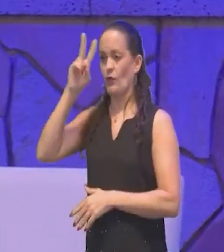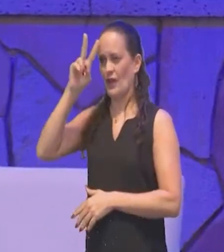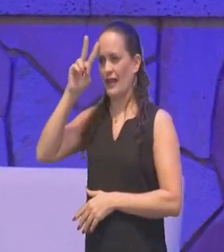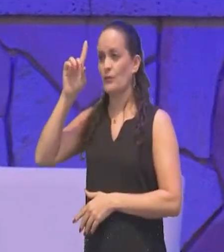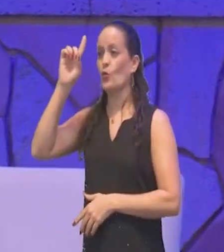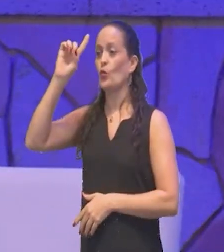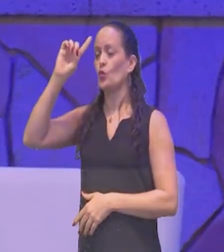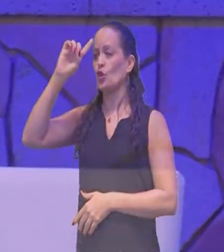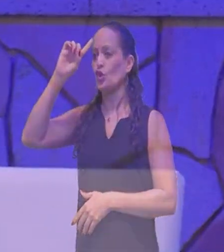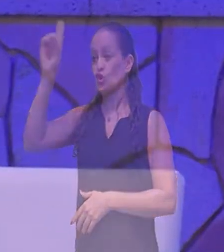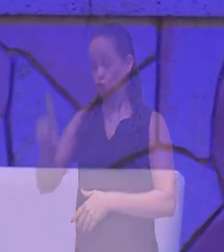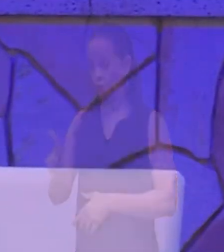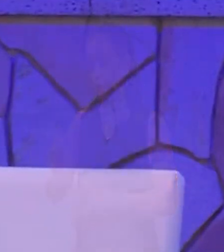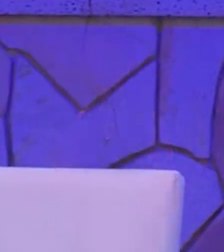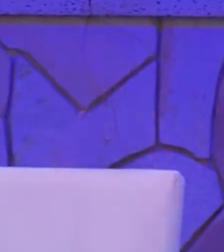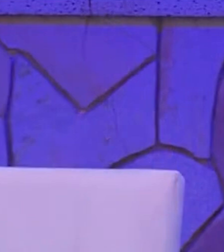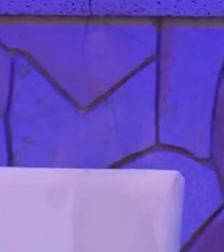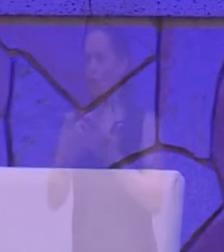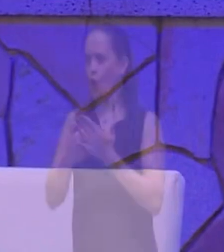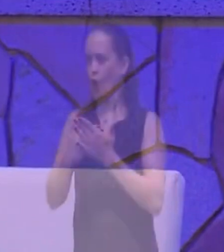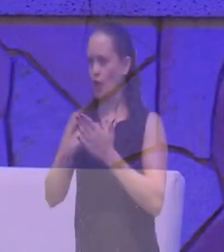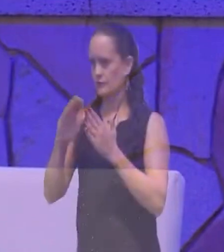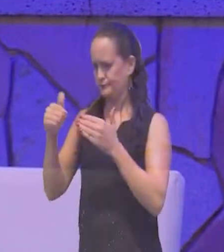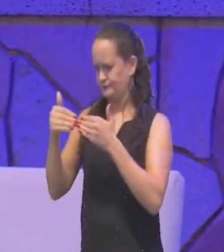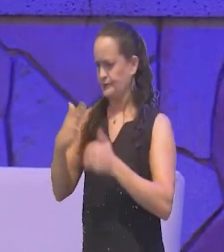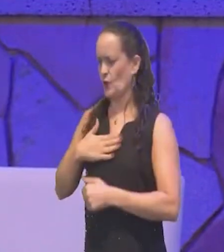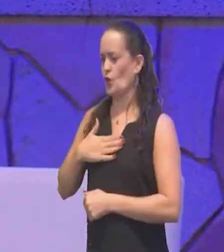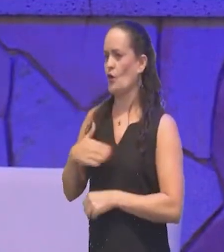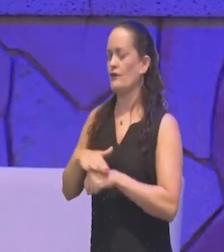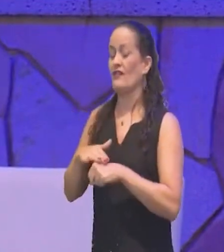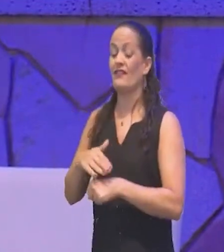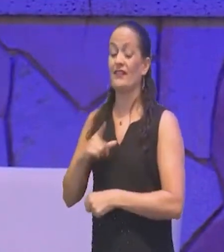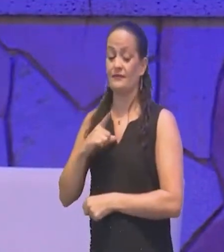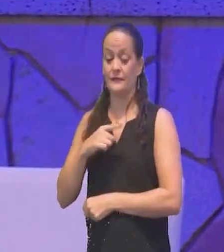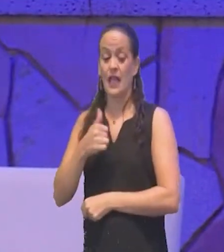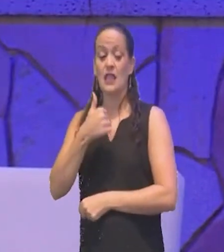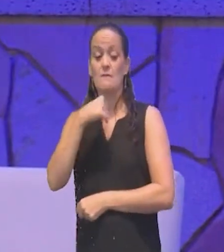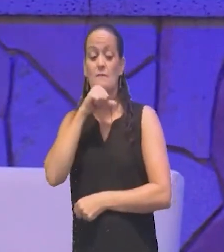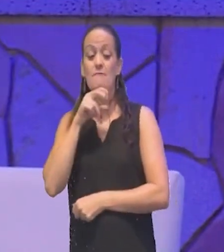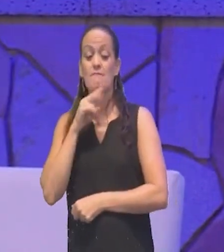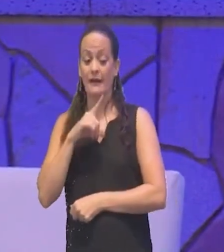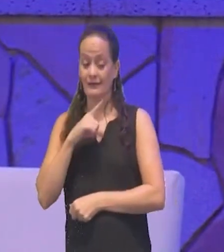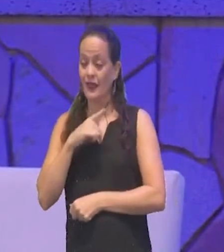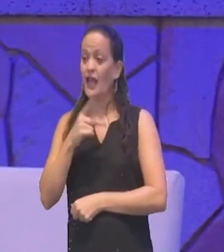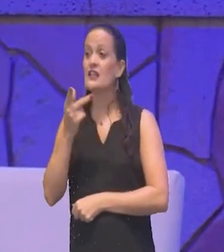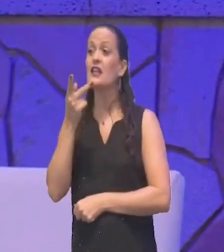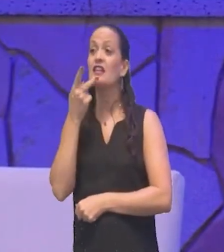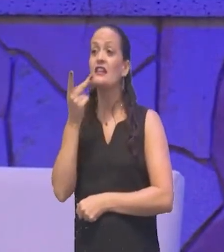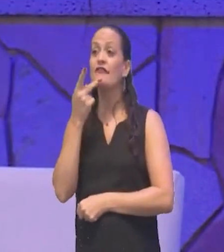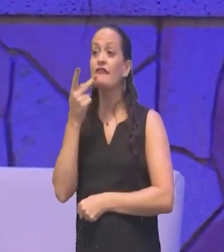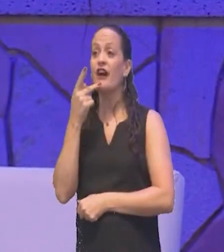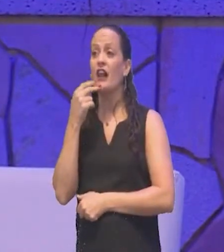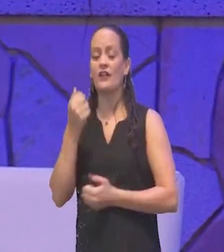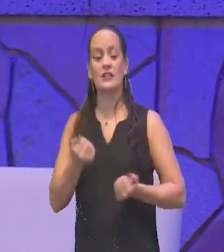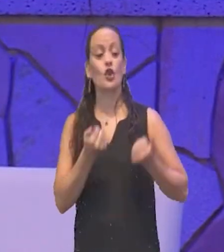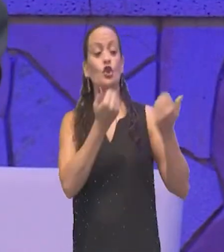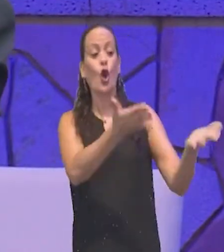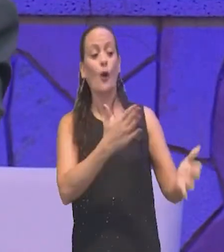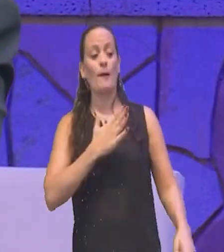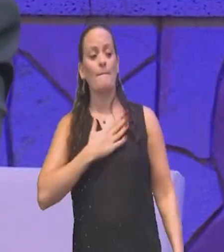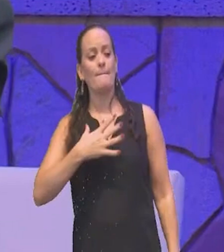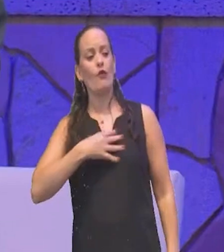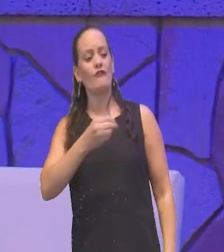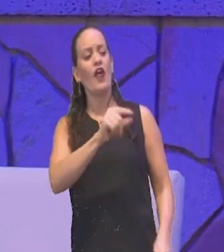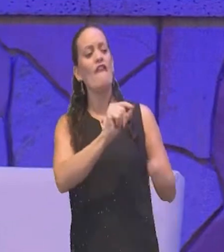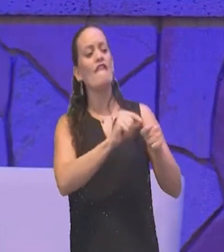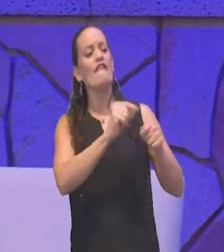falar comigo e, numa conversa, ele disse assim: pastor, tem pais e mães que chegam aqui e entregam o filho e dizem assim: façam o